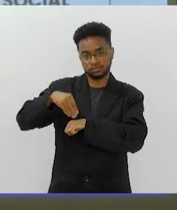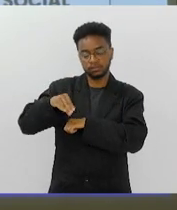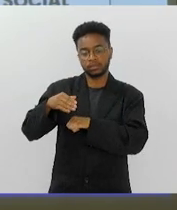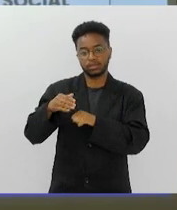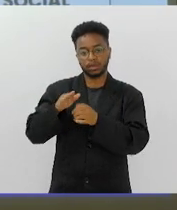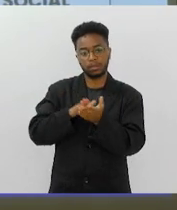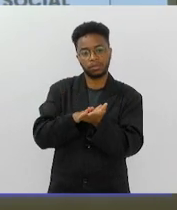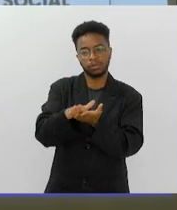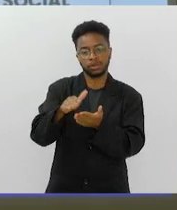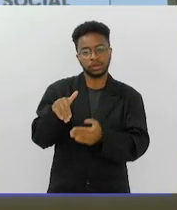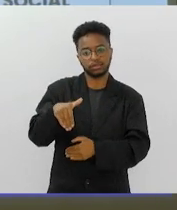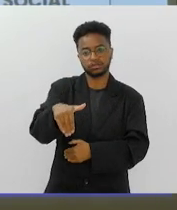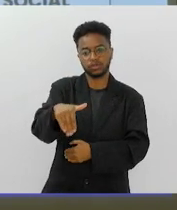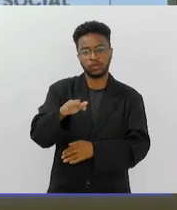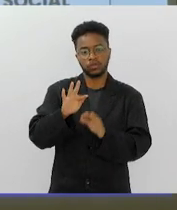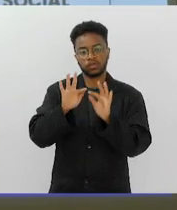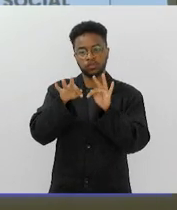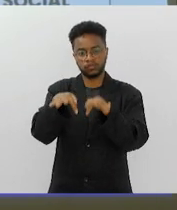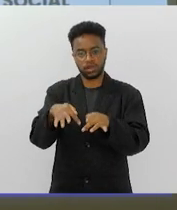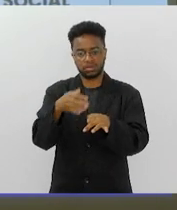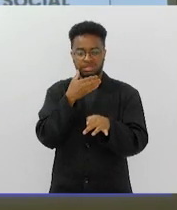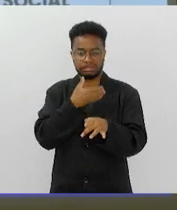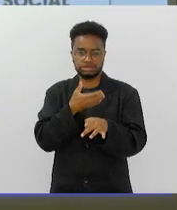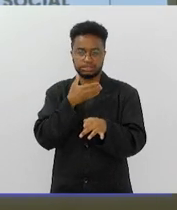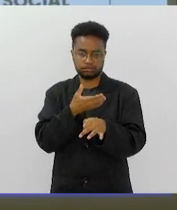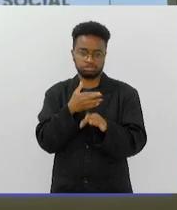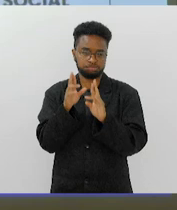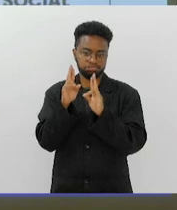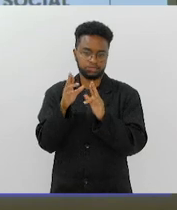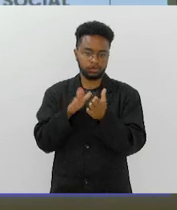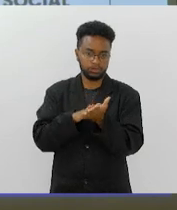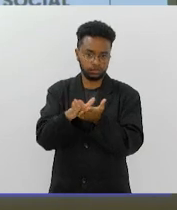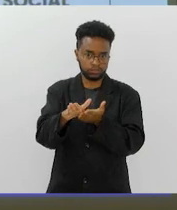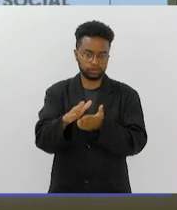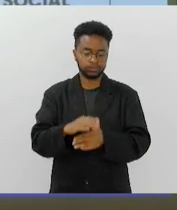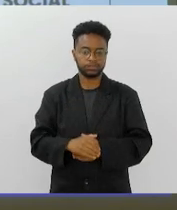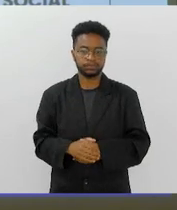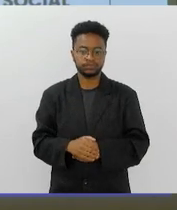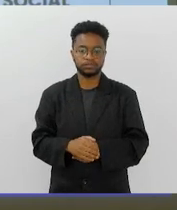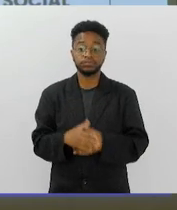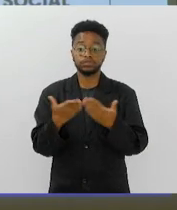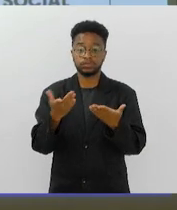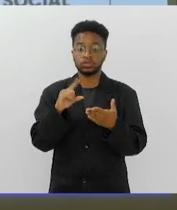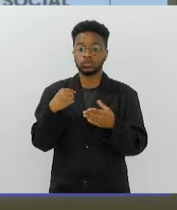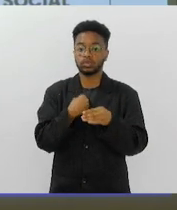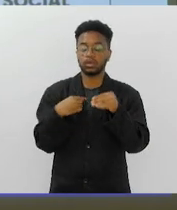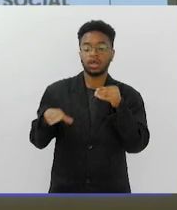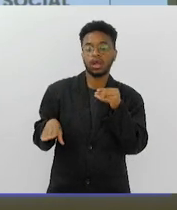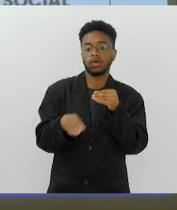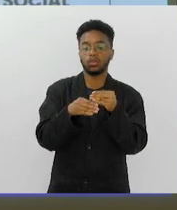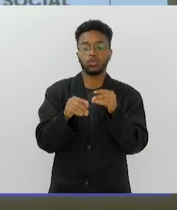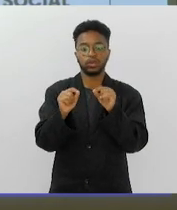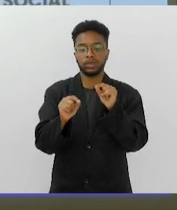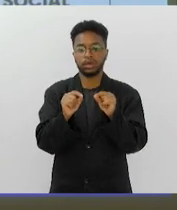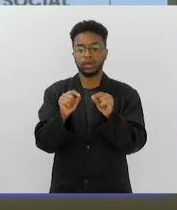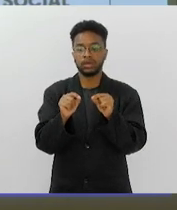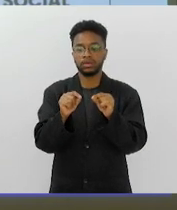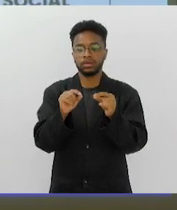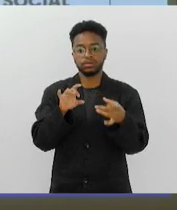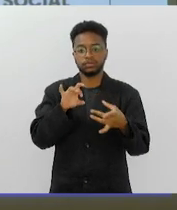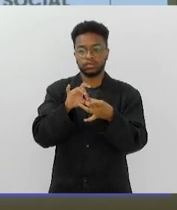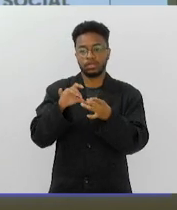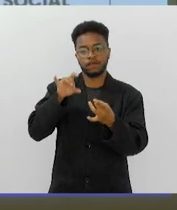agora, final do ano, né? Esperamos que ele saia. E a gente acrescentou nesse guia, a partir do feedback